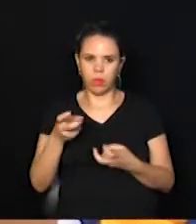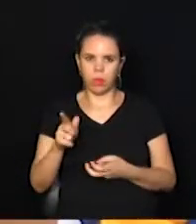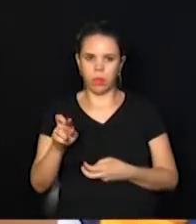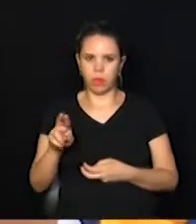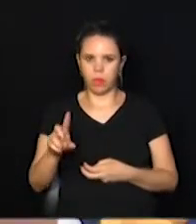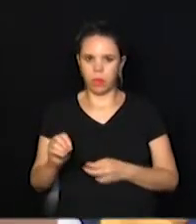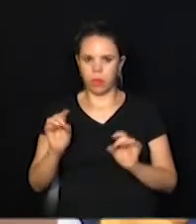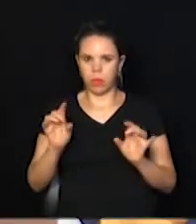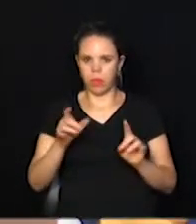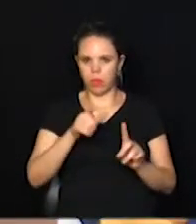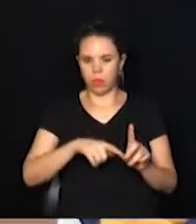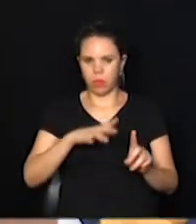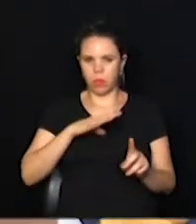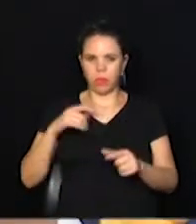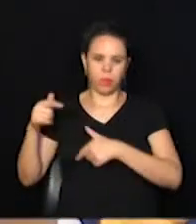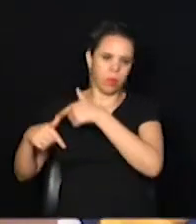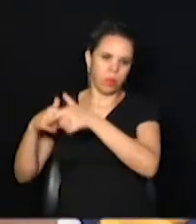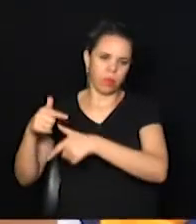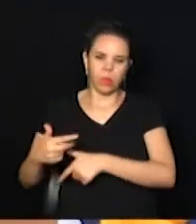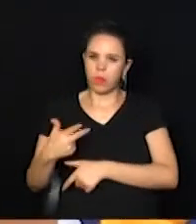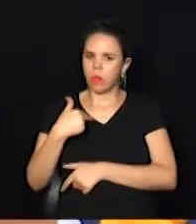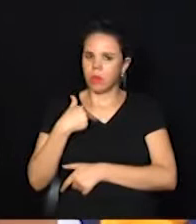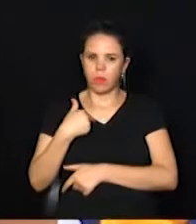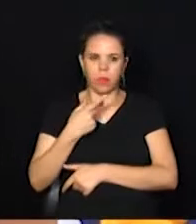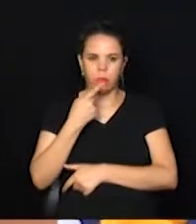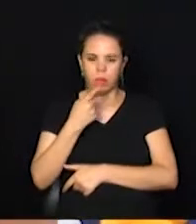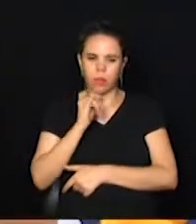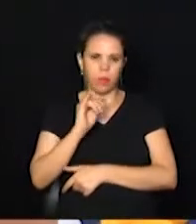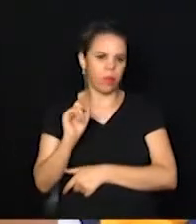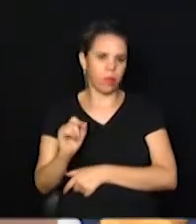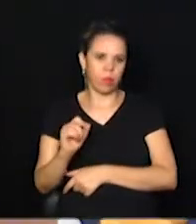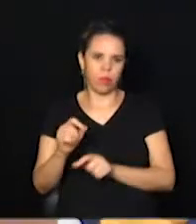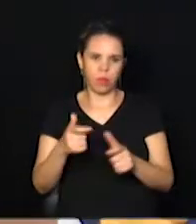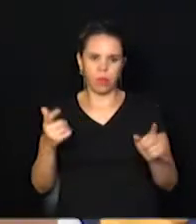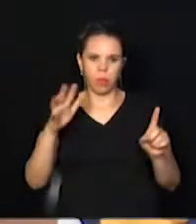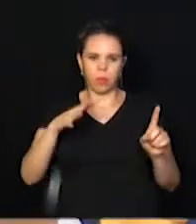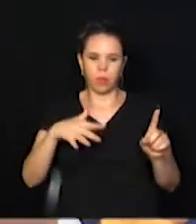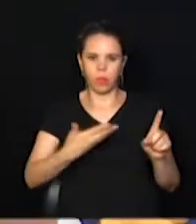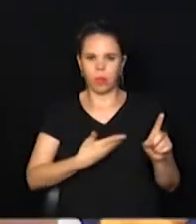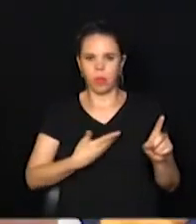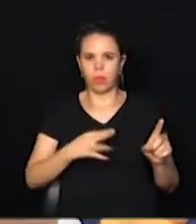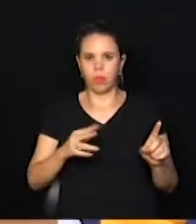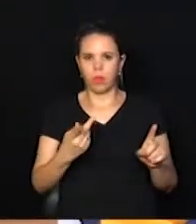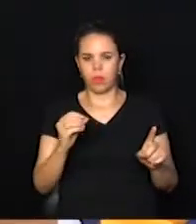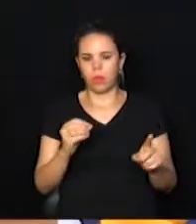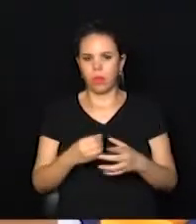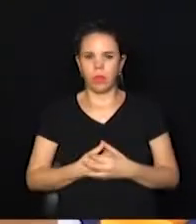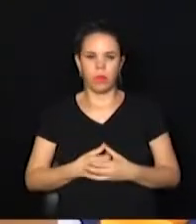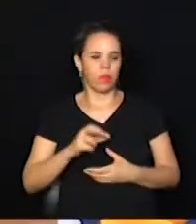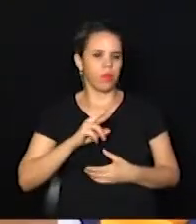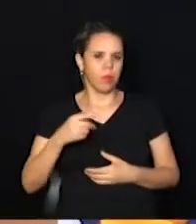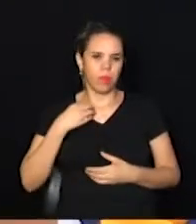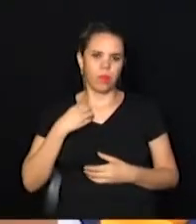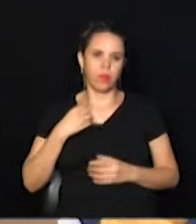pessoa especial nessa trajetória, não poderia deixar de dizer que a maior homenagem ao companheiro Toninho não é